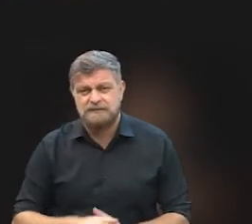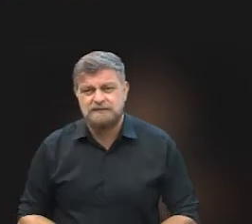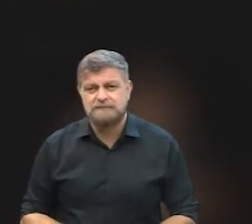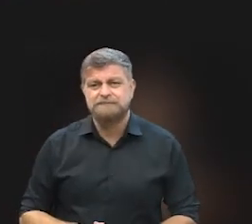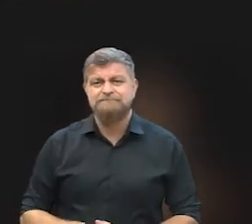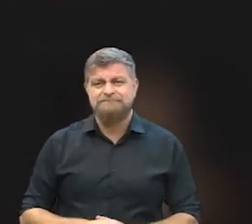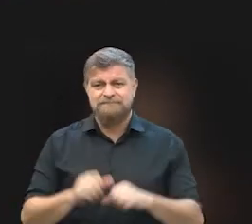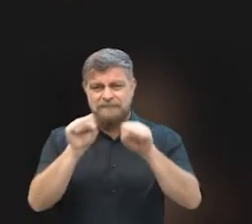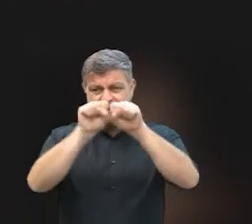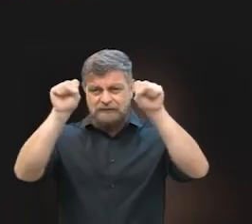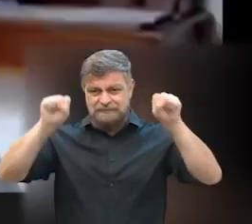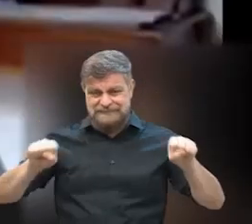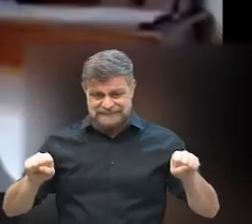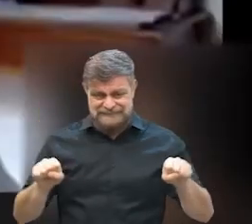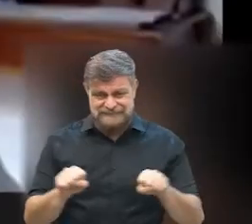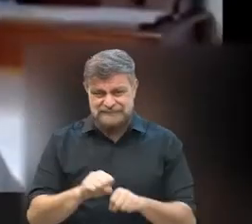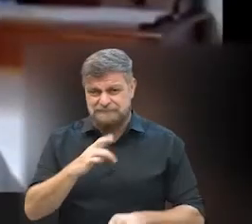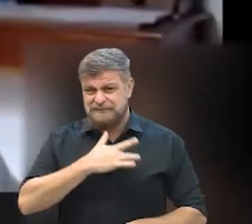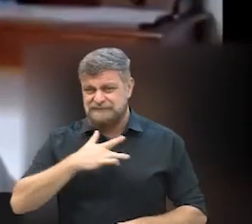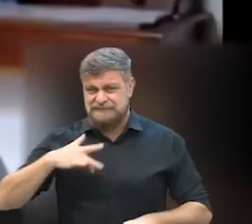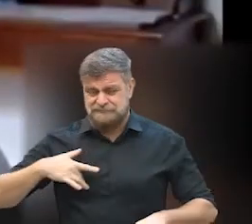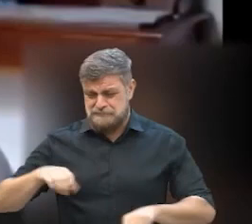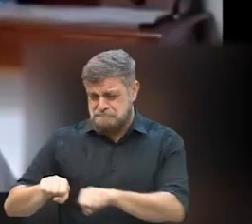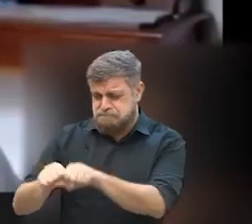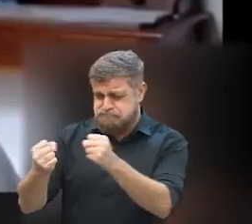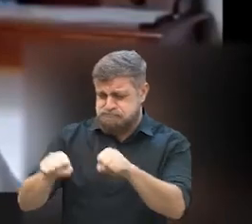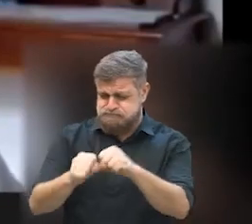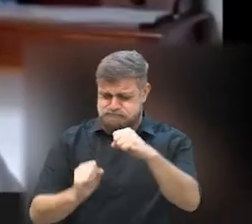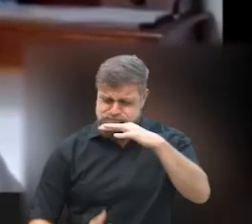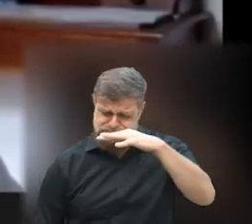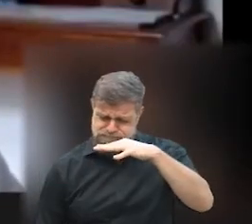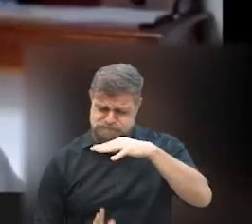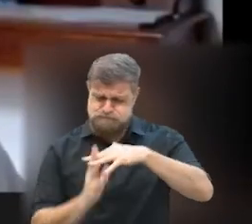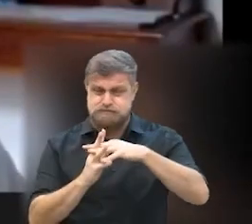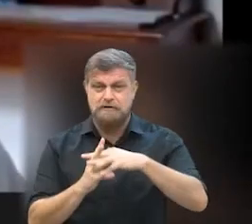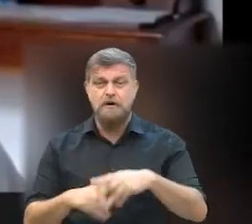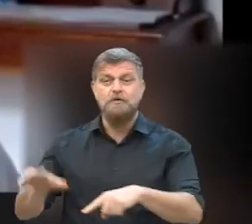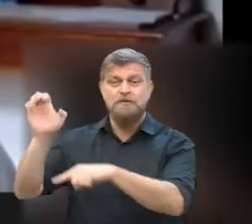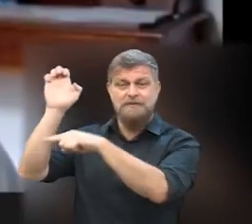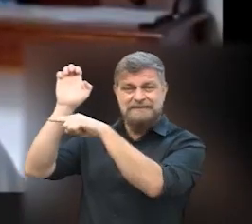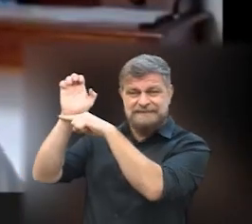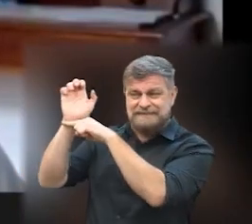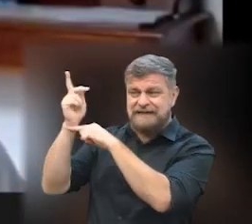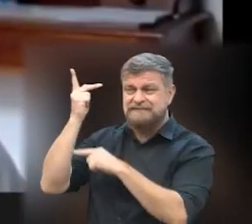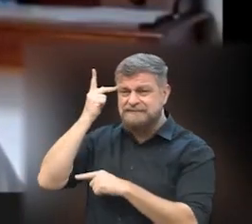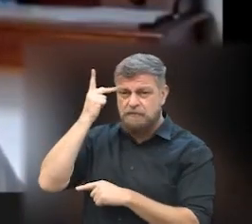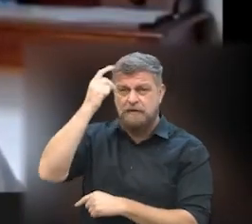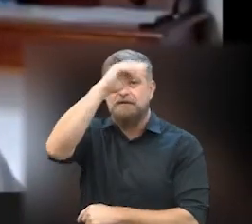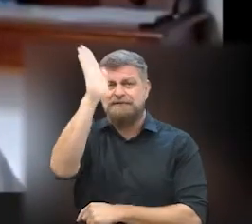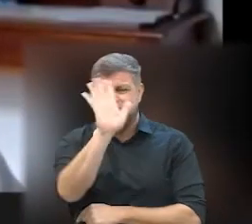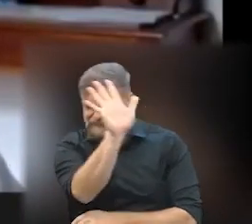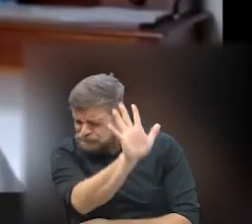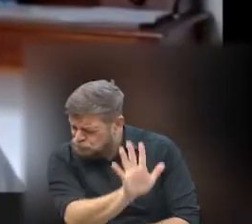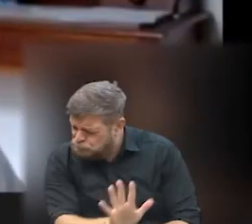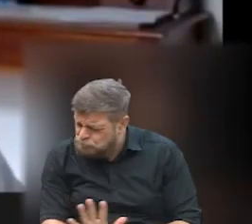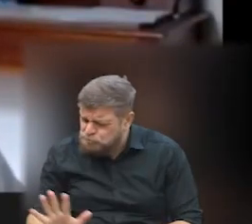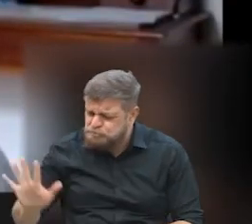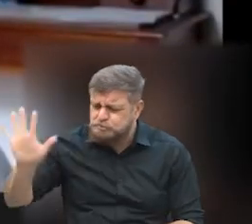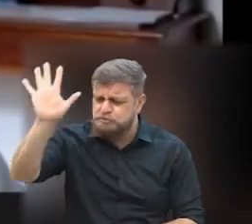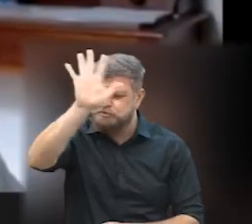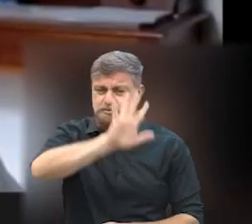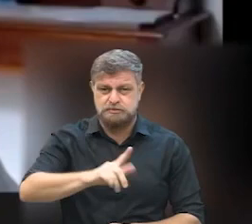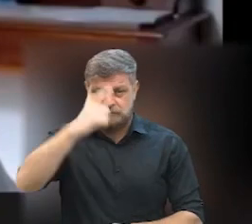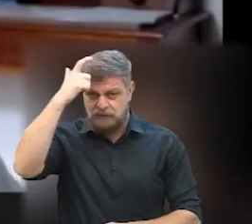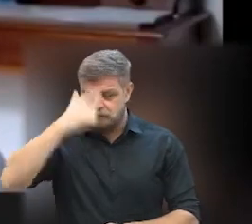cidade de Campinas, né? O sistema de saúde está colapsado. Isso é uma realidade do estado de São Paulo e